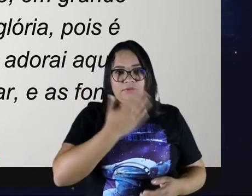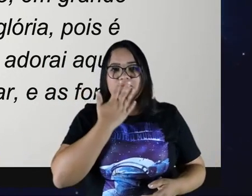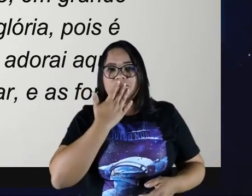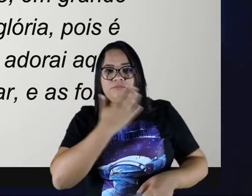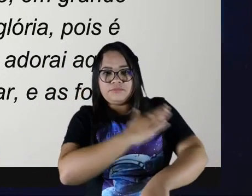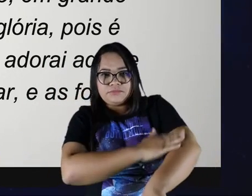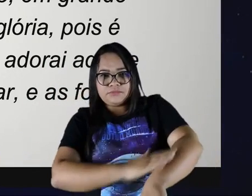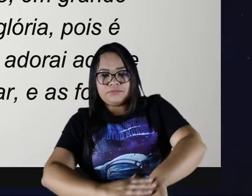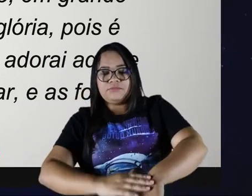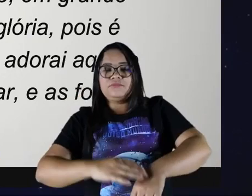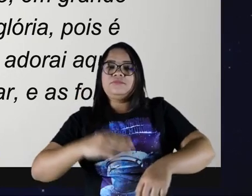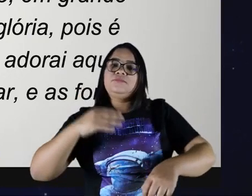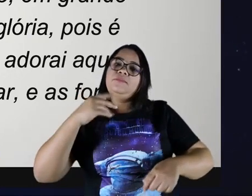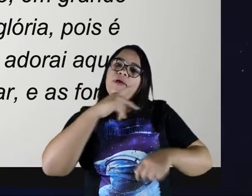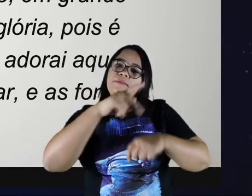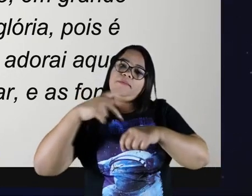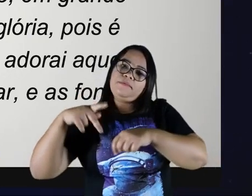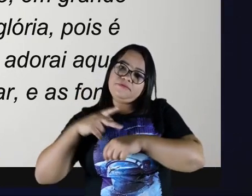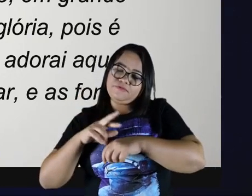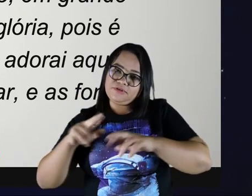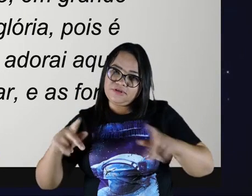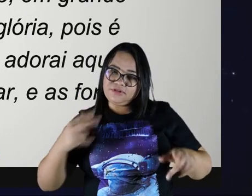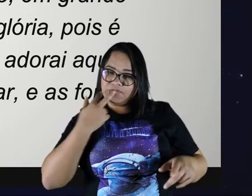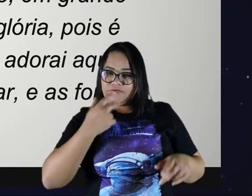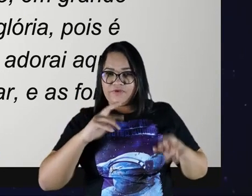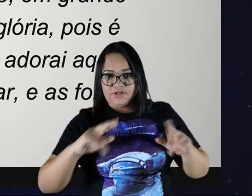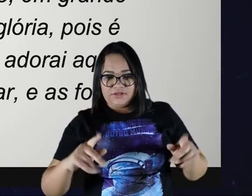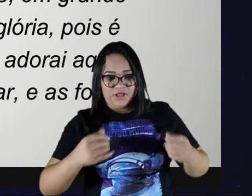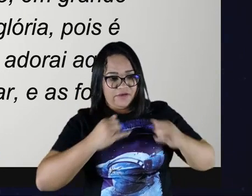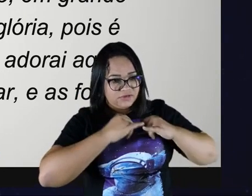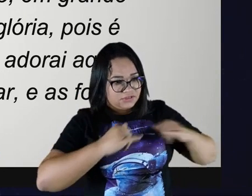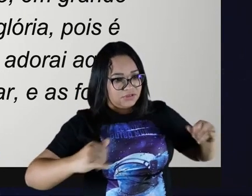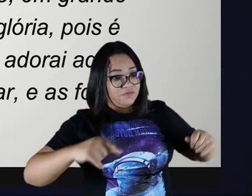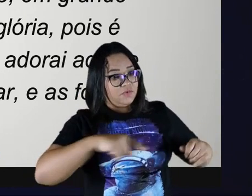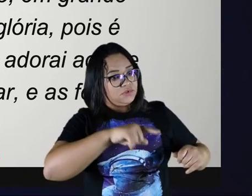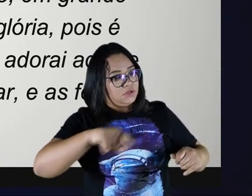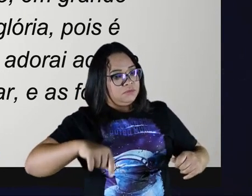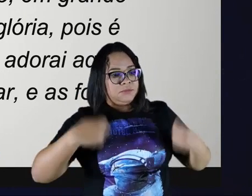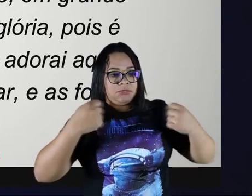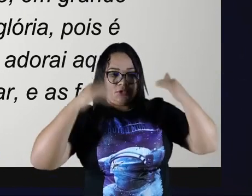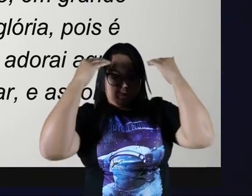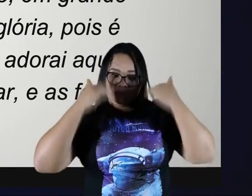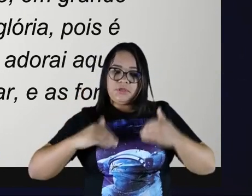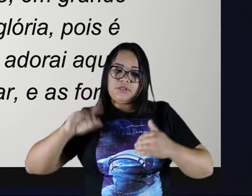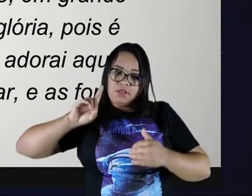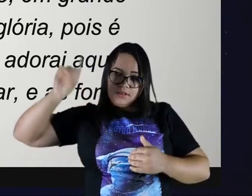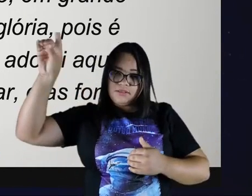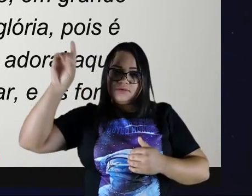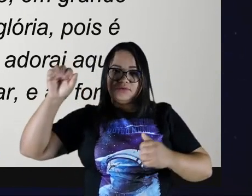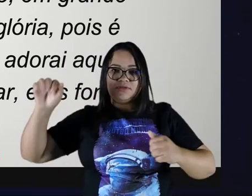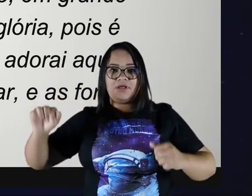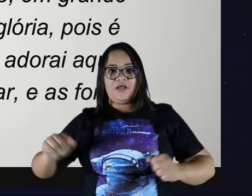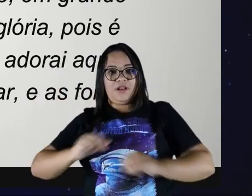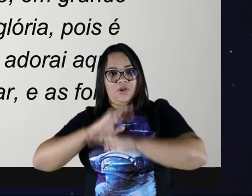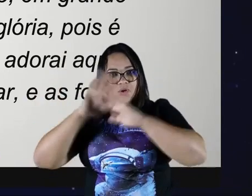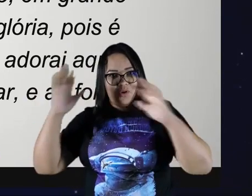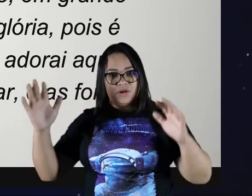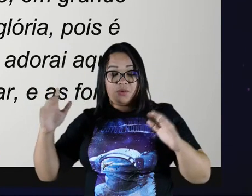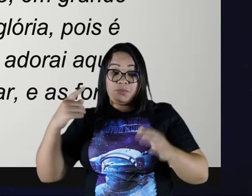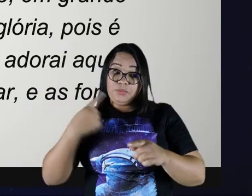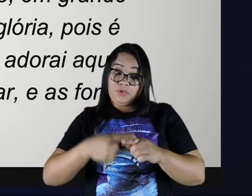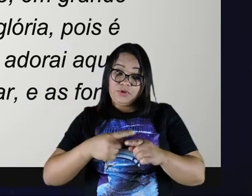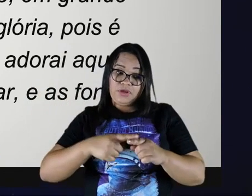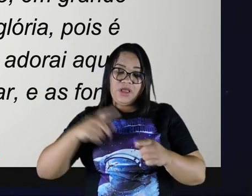língua e povo, dizendo em grande voz: temei a Deus e dai-lhe glória, pois é chegada a hora